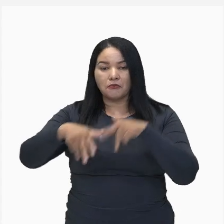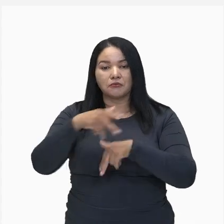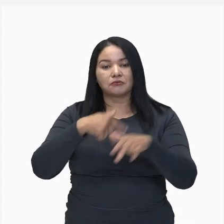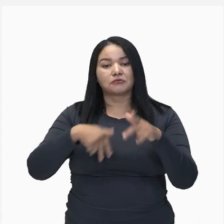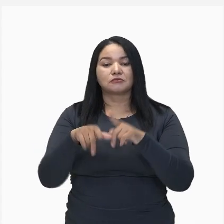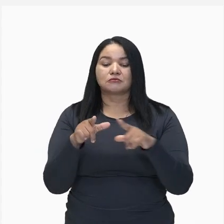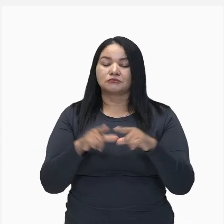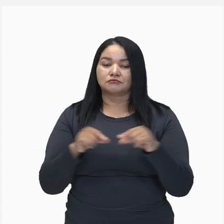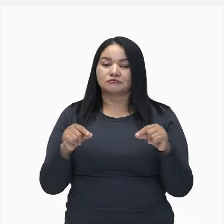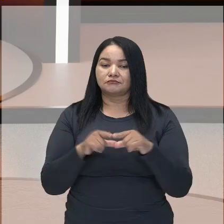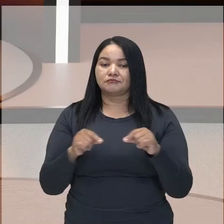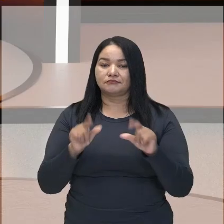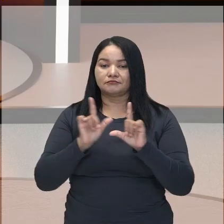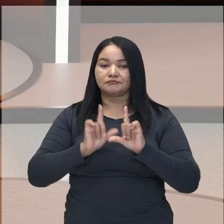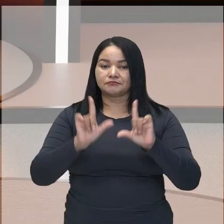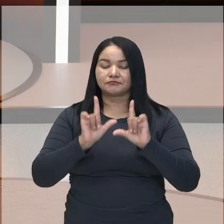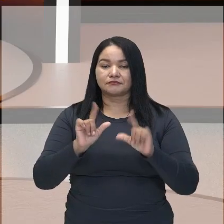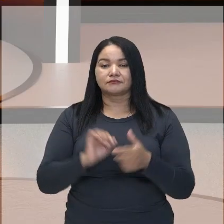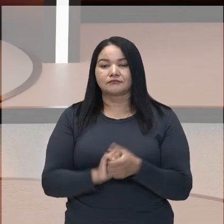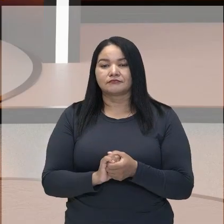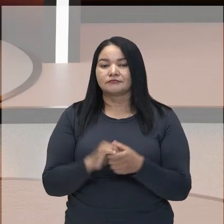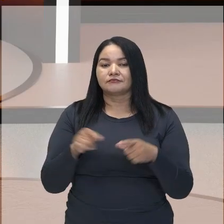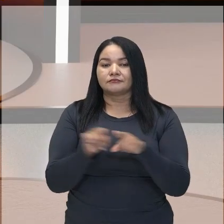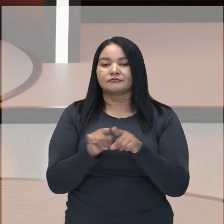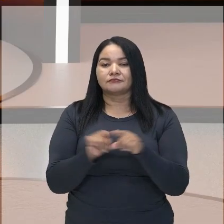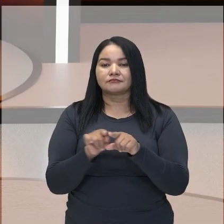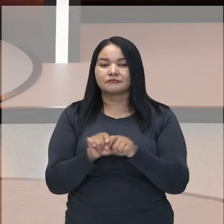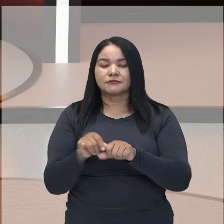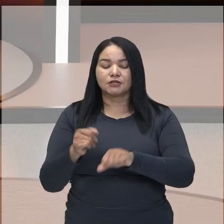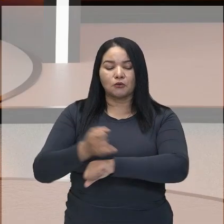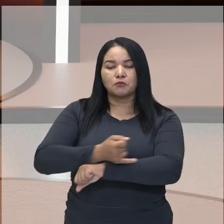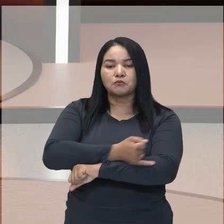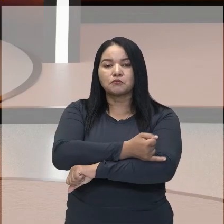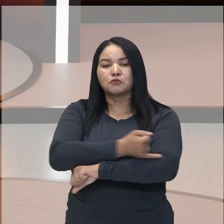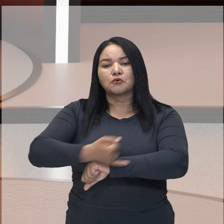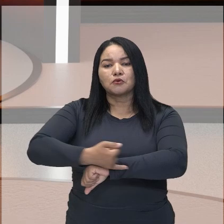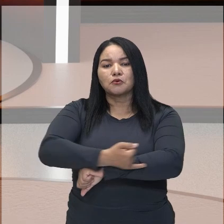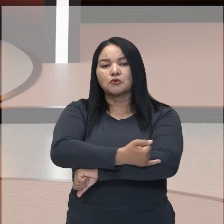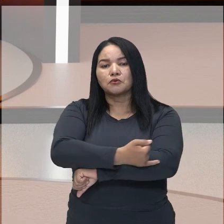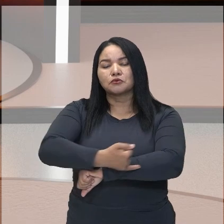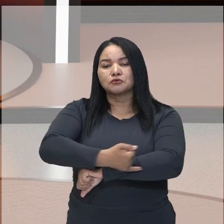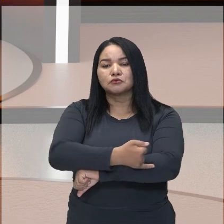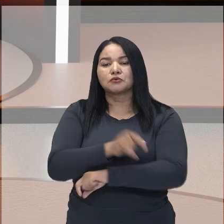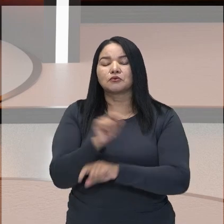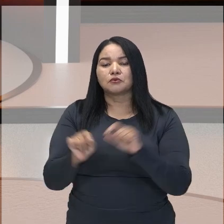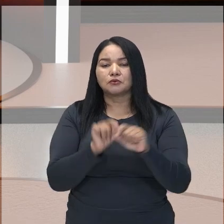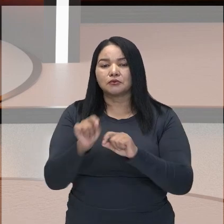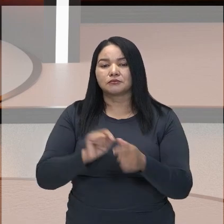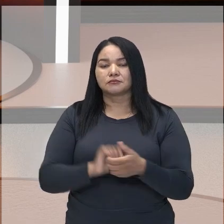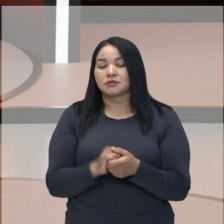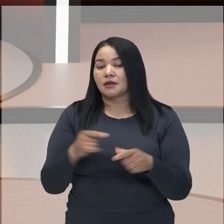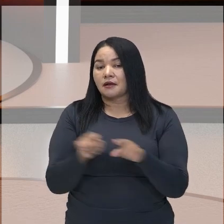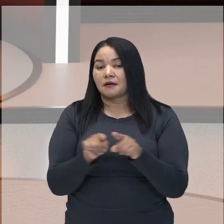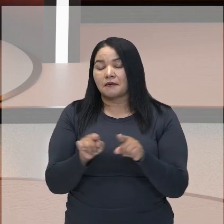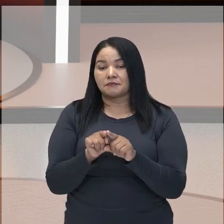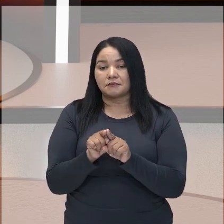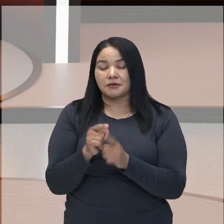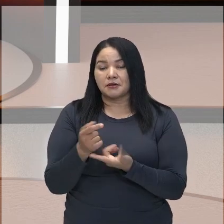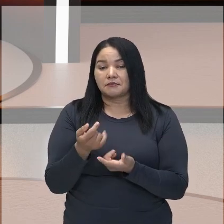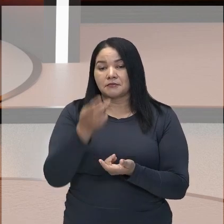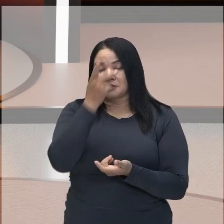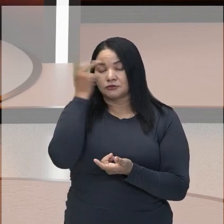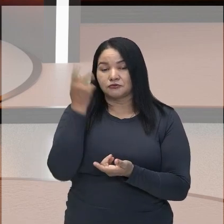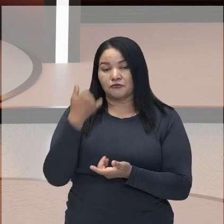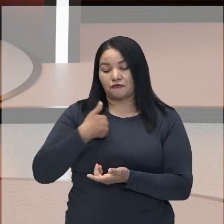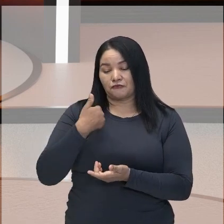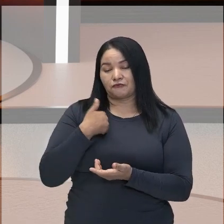vai estar aí a estrutura etária no Japão? Como é que está ocorrendo o envelhecimento da população? Será que as pessoas estão